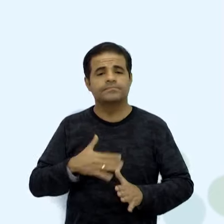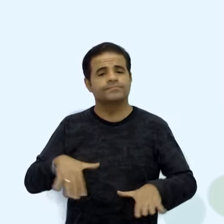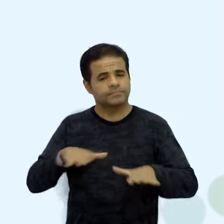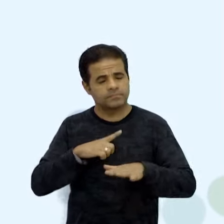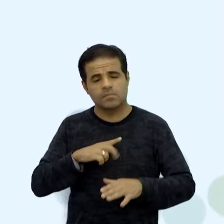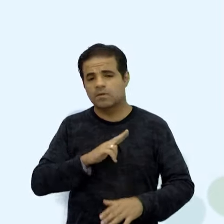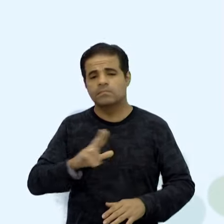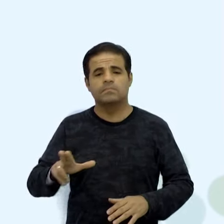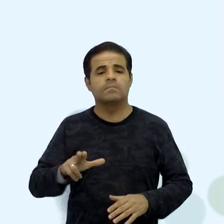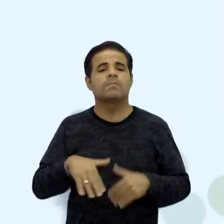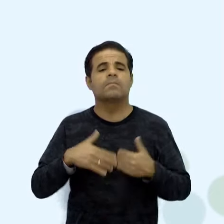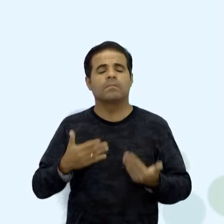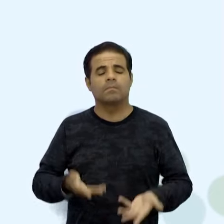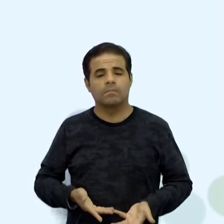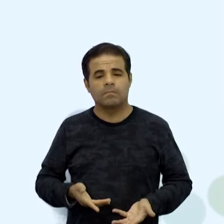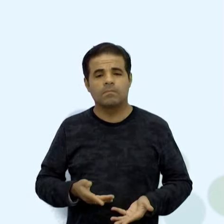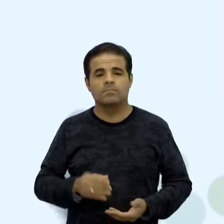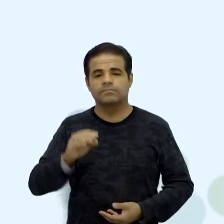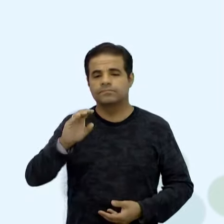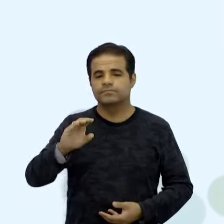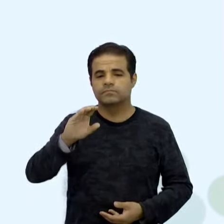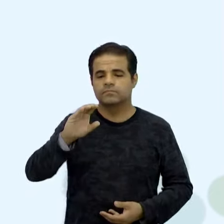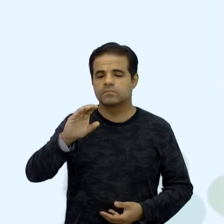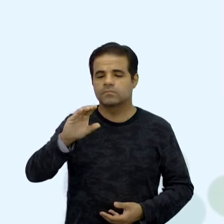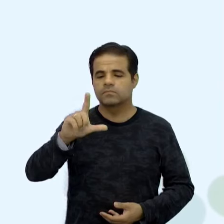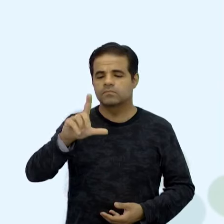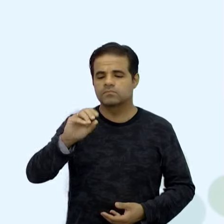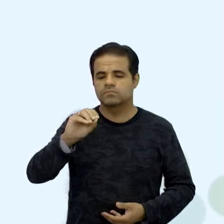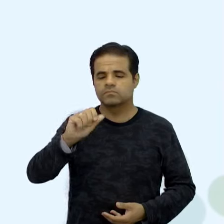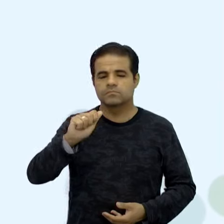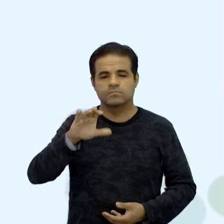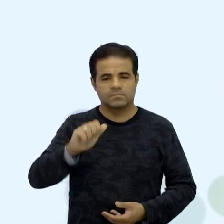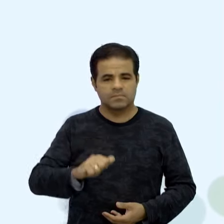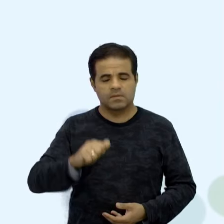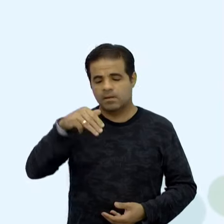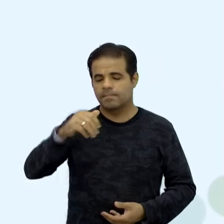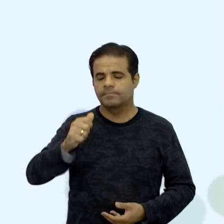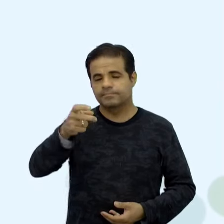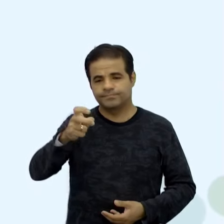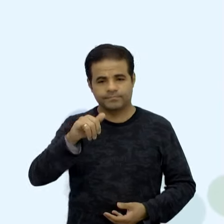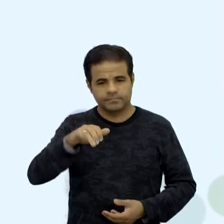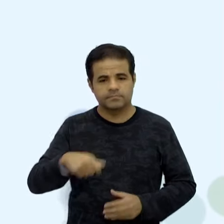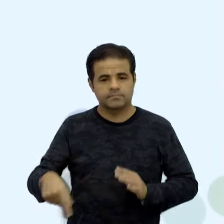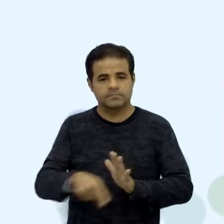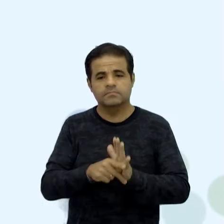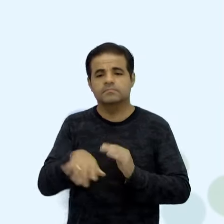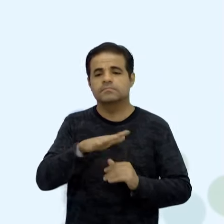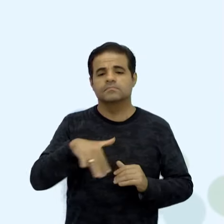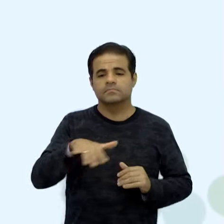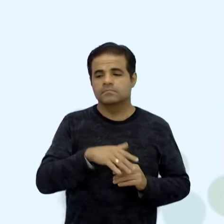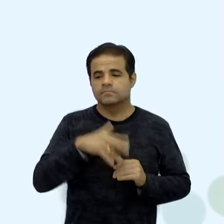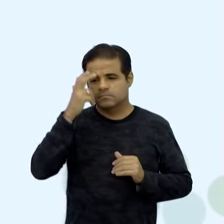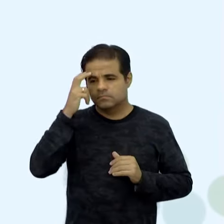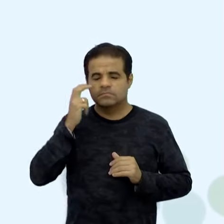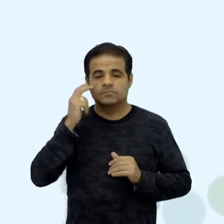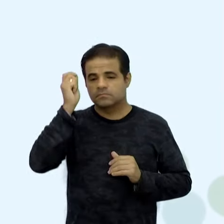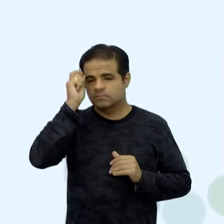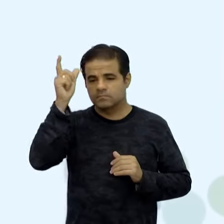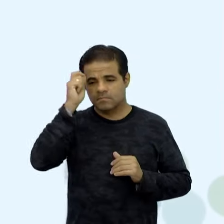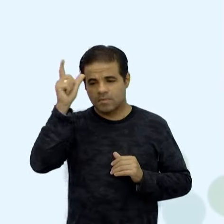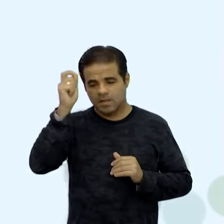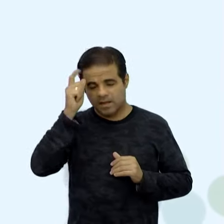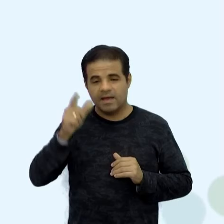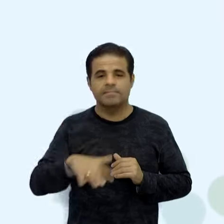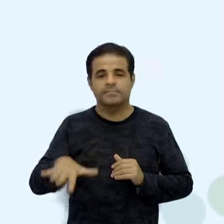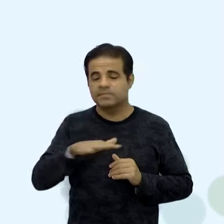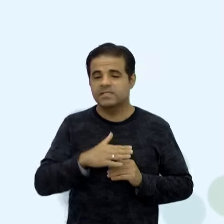ele era chamado aí de cloaca máxima e fazia parte, no caso, da paisagem cultural. Será